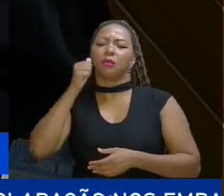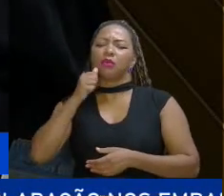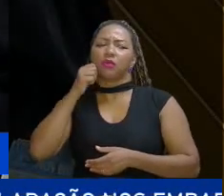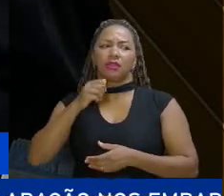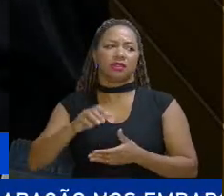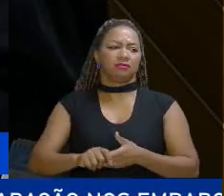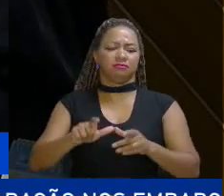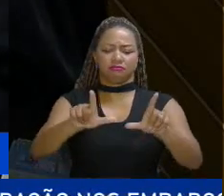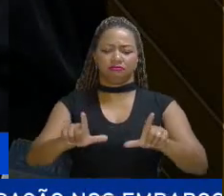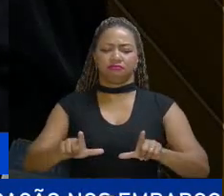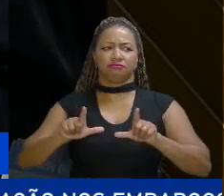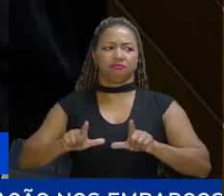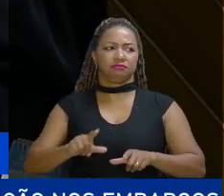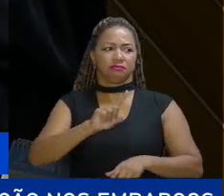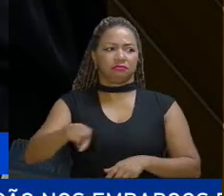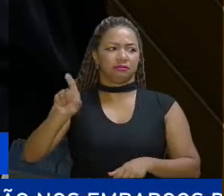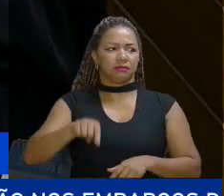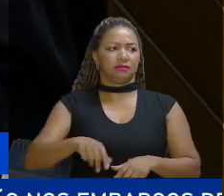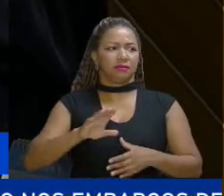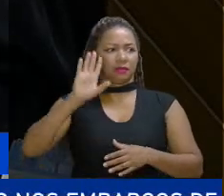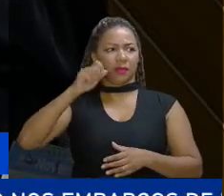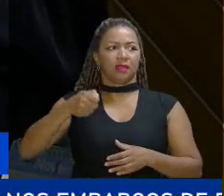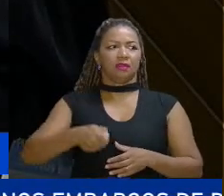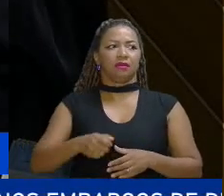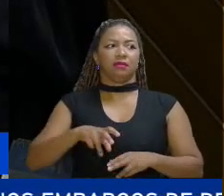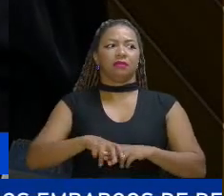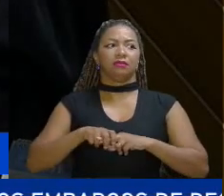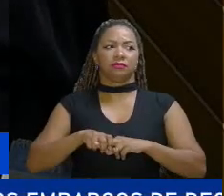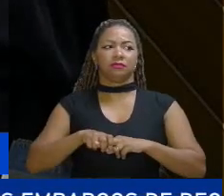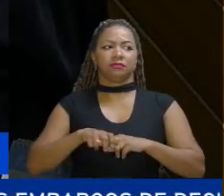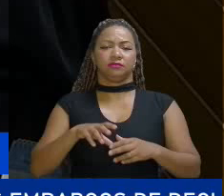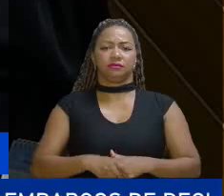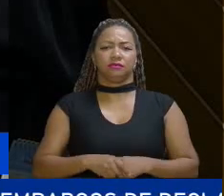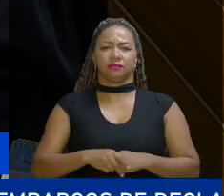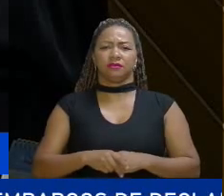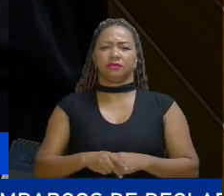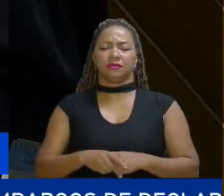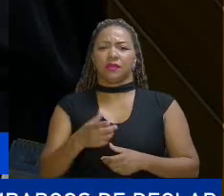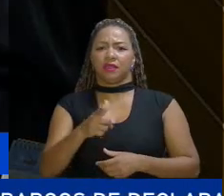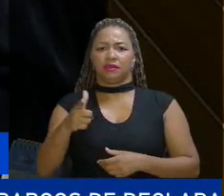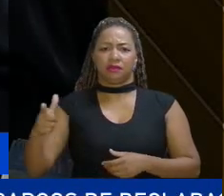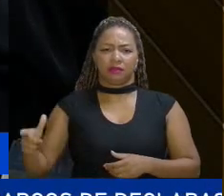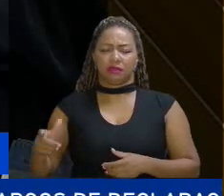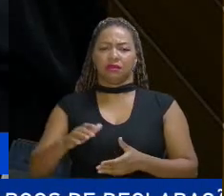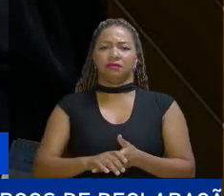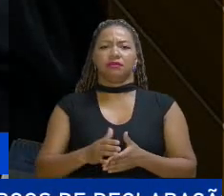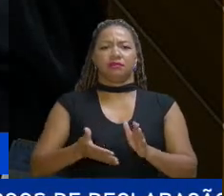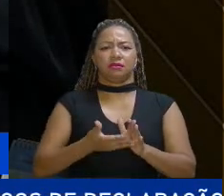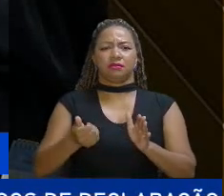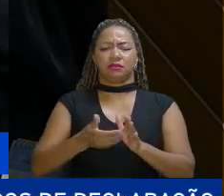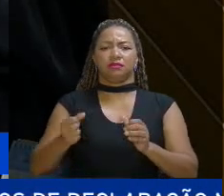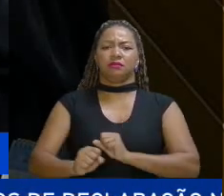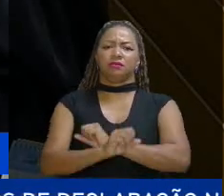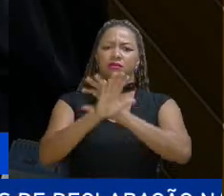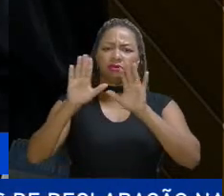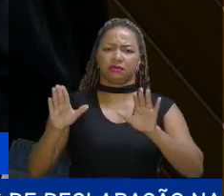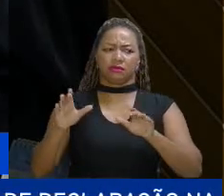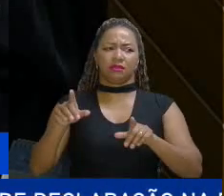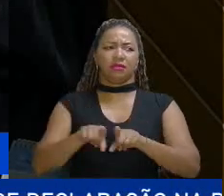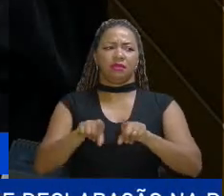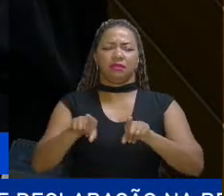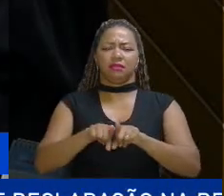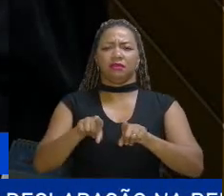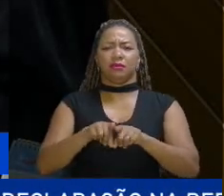diplomada. Essa foi a decisão. Portanto, nesse ponto, não existe omissão a ser esclarecida, muito